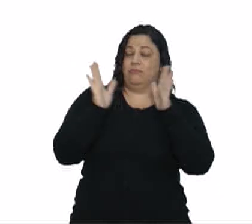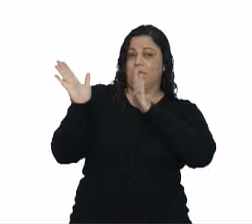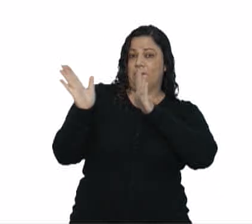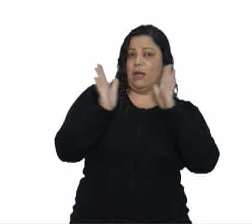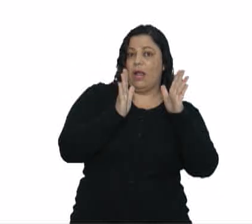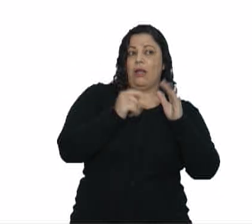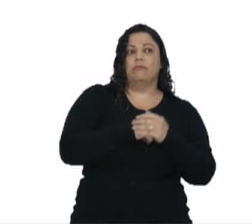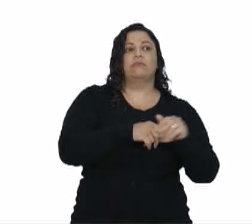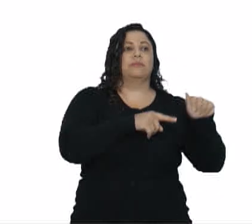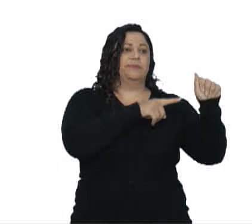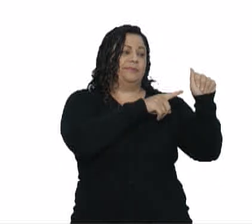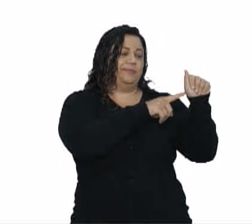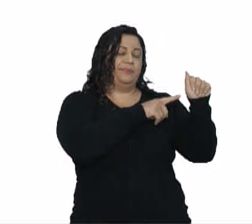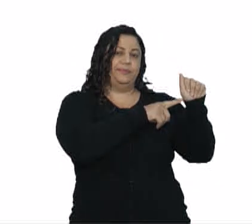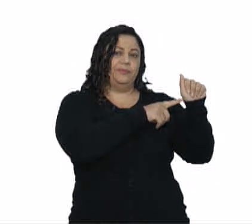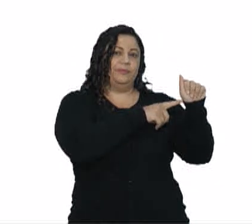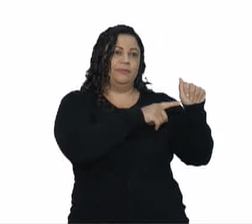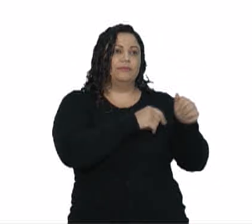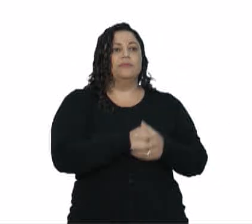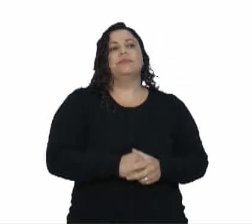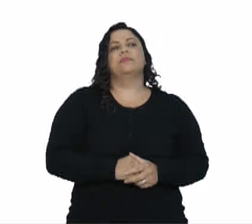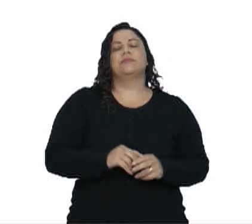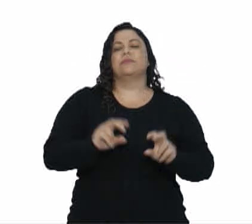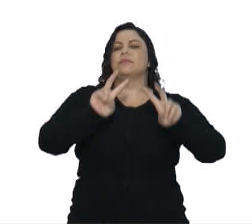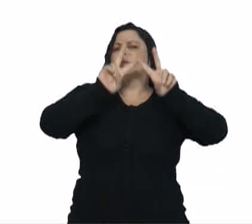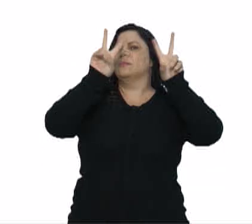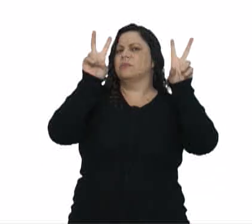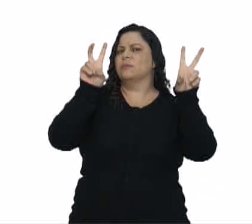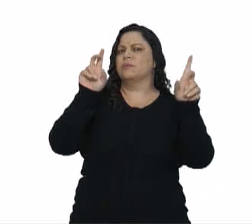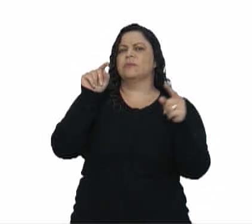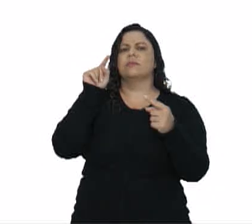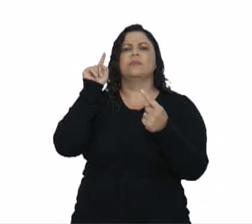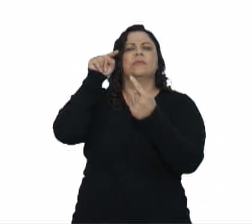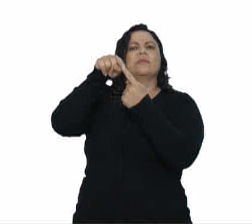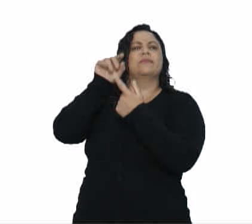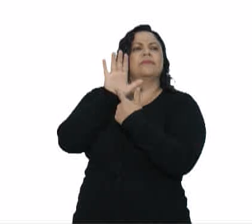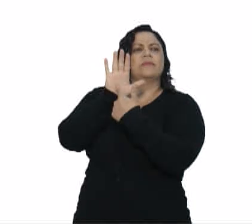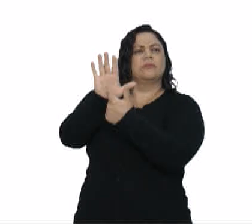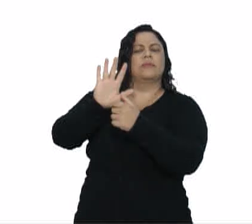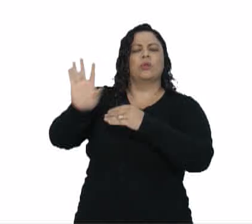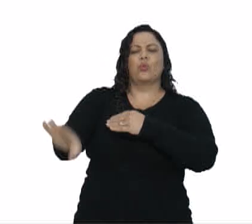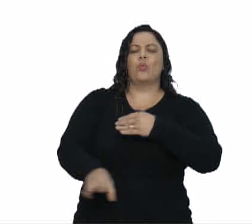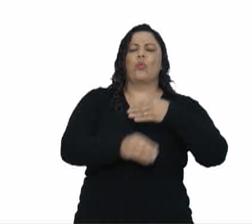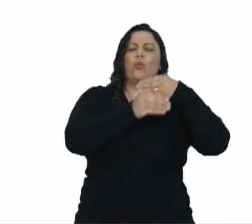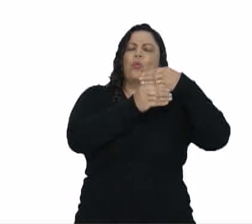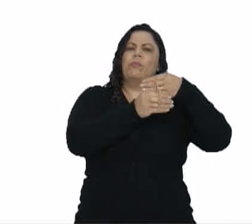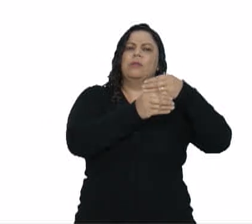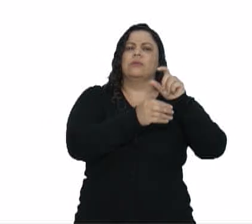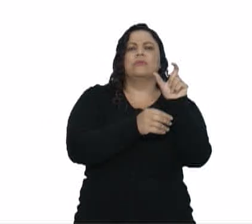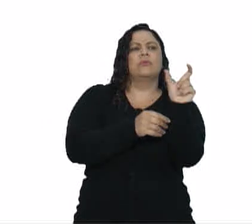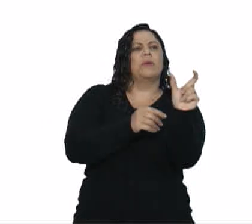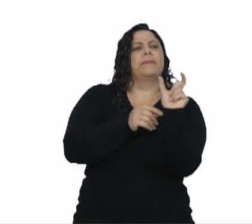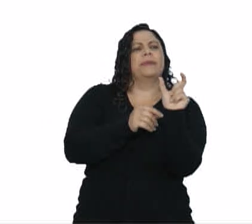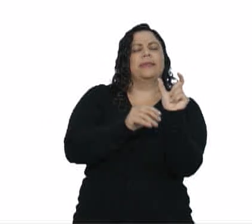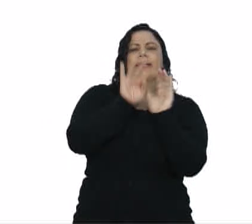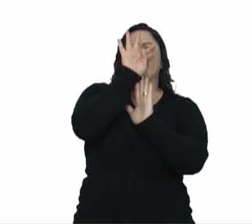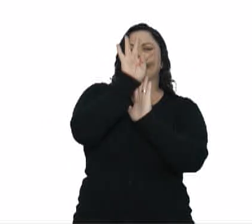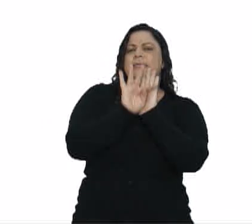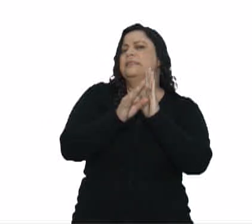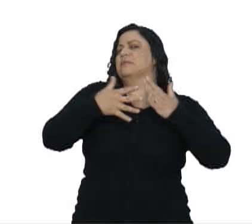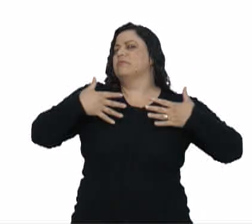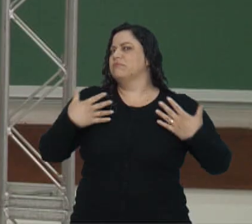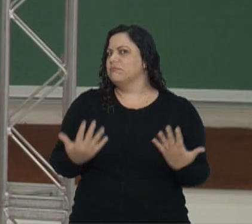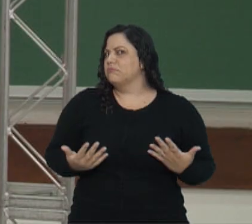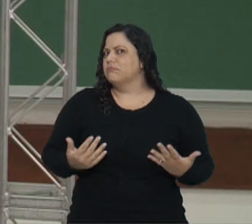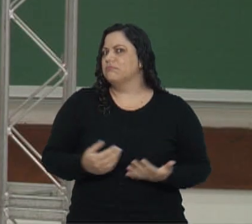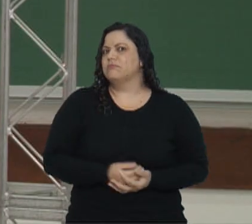letra A. Os termos destacados completam o sentido de qual palavra desse trecho, tá? Eu